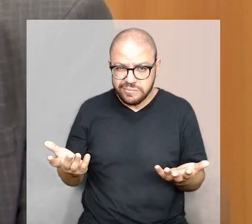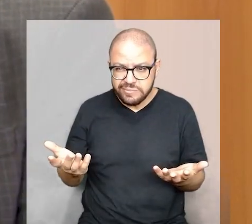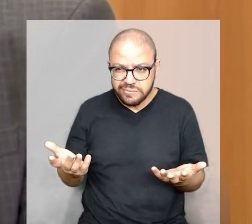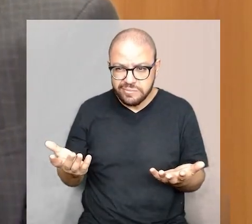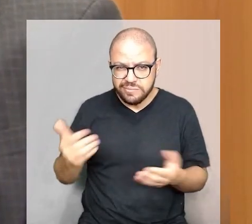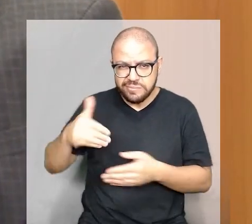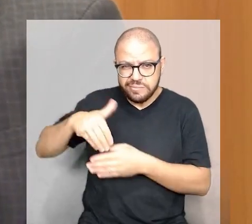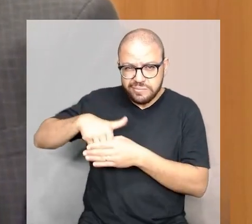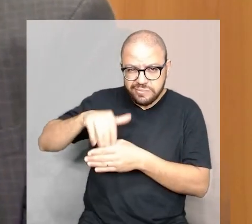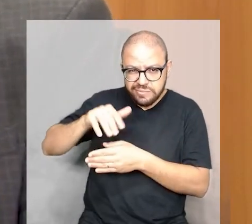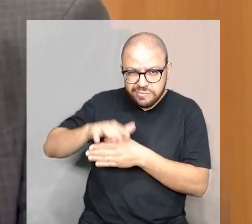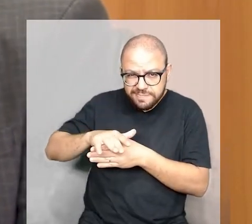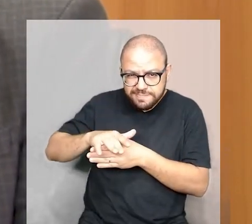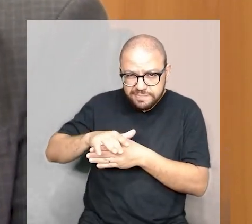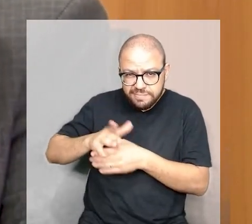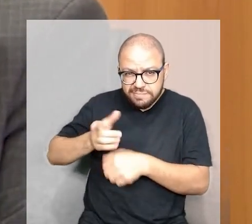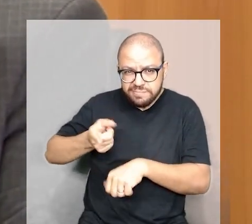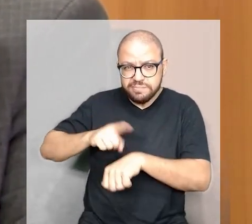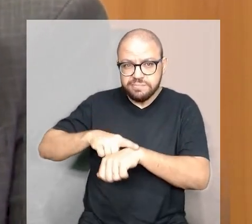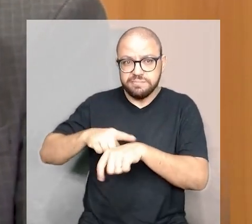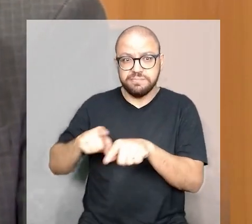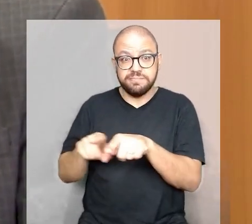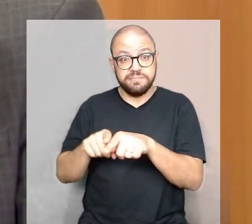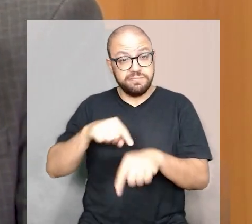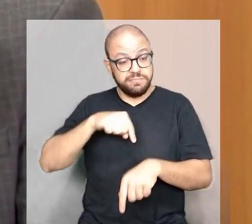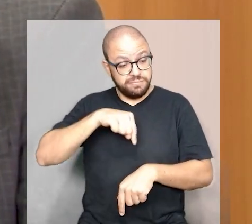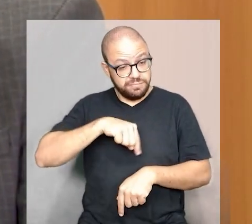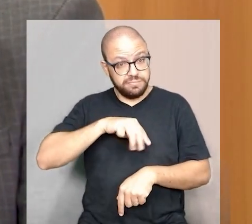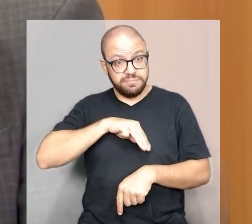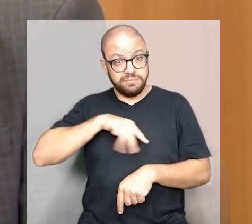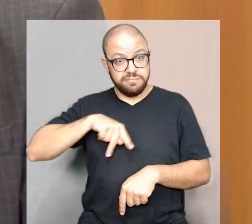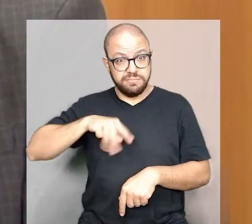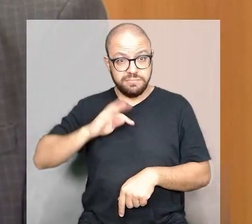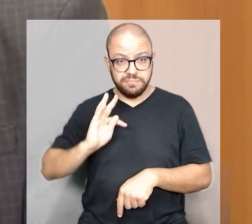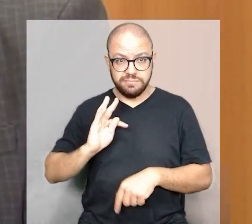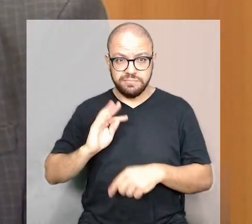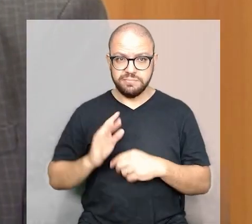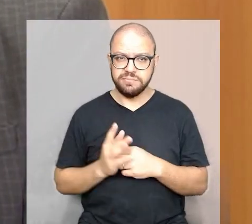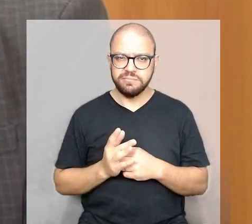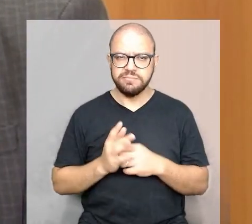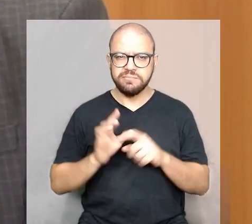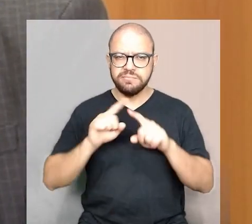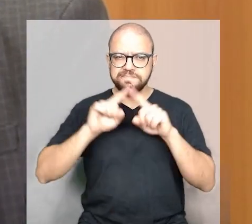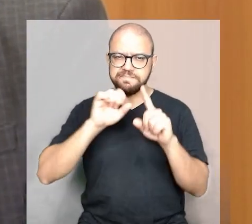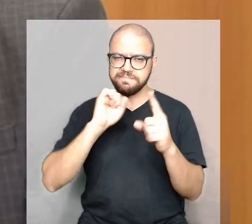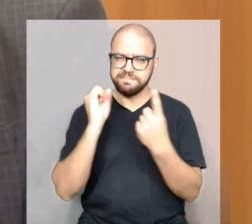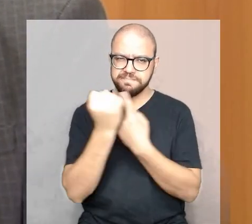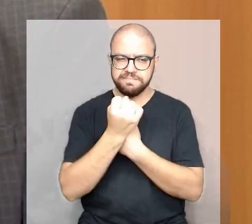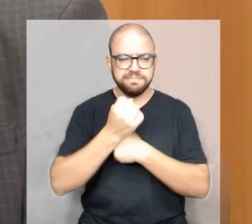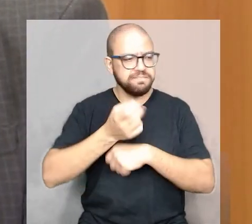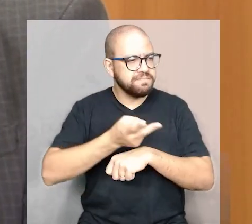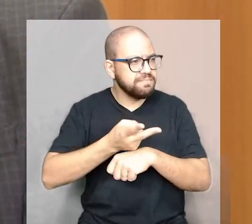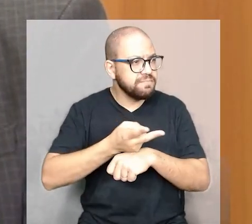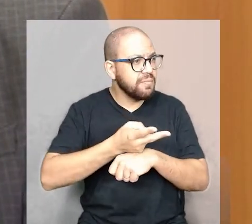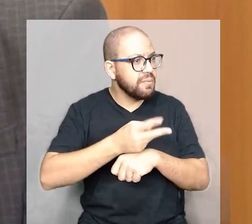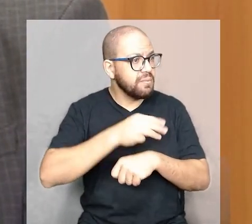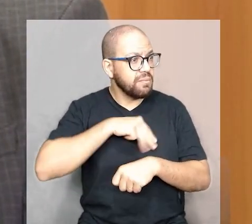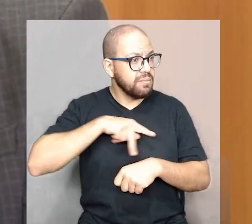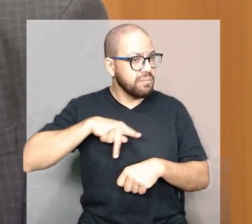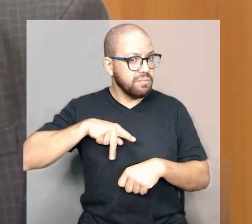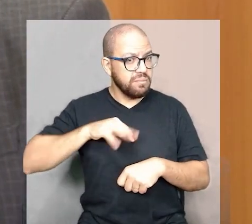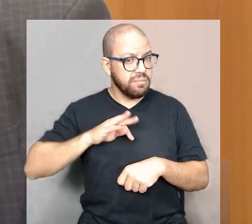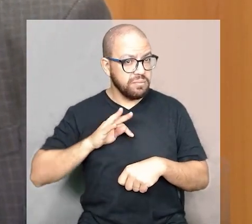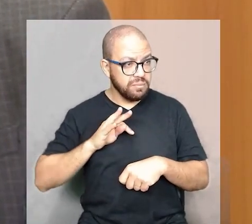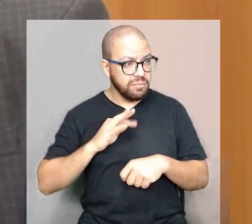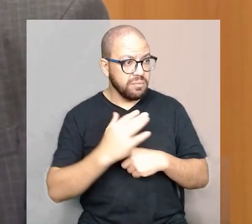tratado nem no momento da eleição, muito menos no Ministério Público do Trabalho. Mas a sociedade buscou o Ministério Público do Trabalho